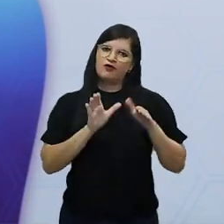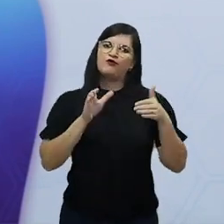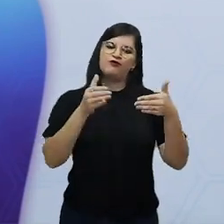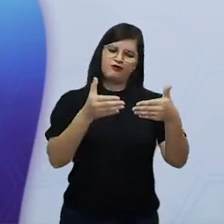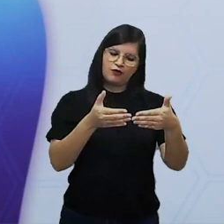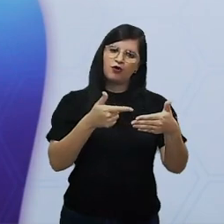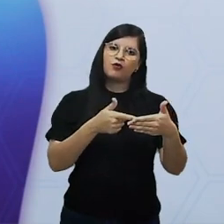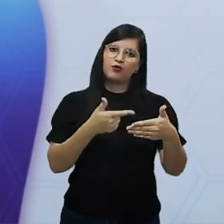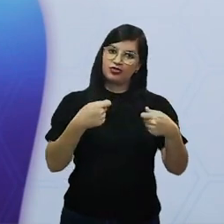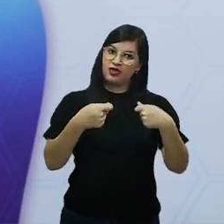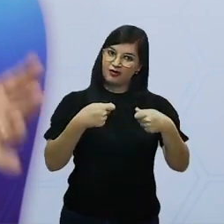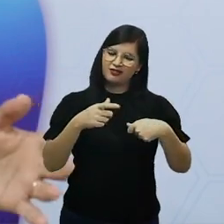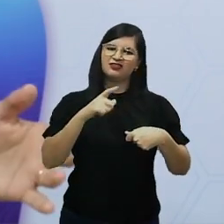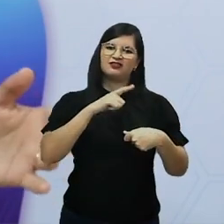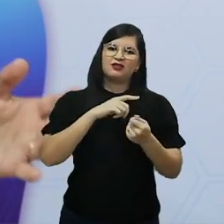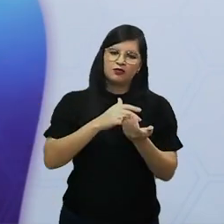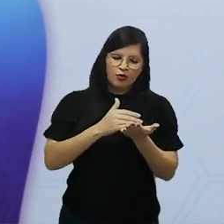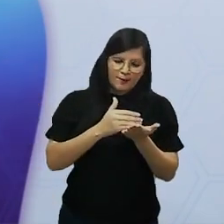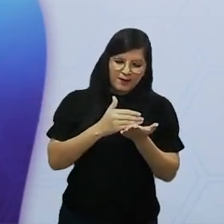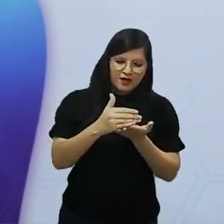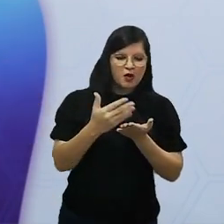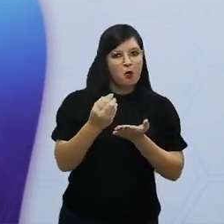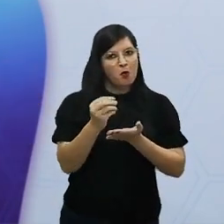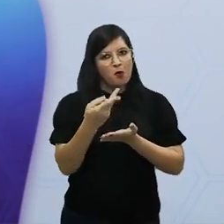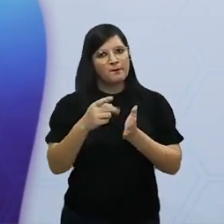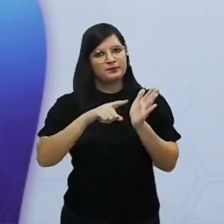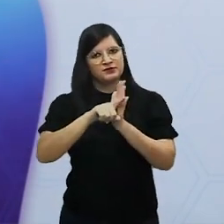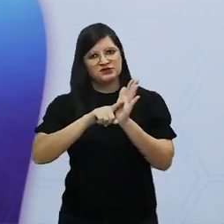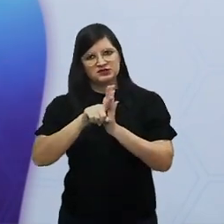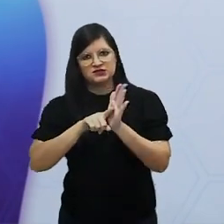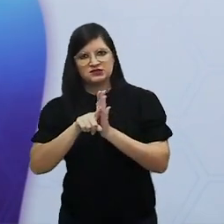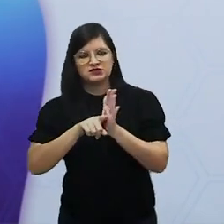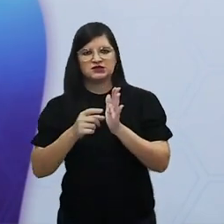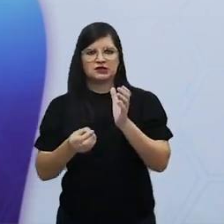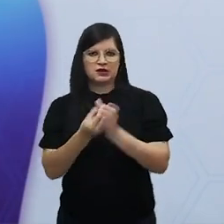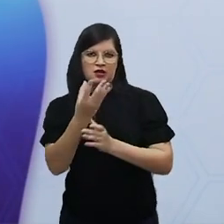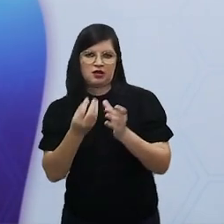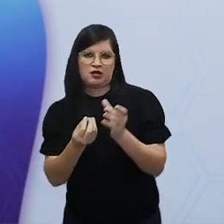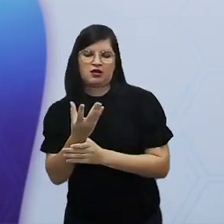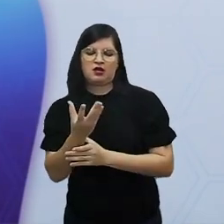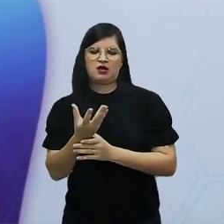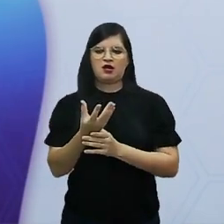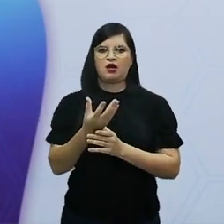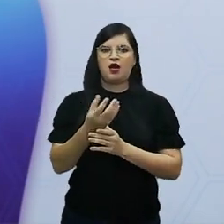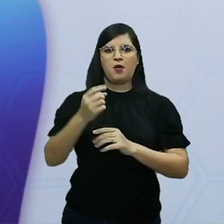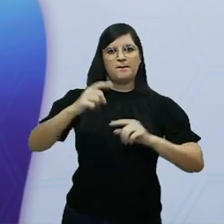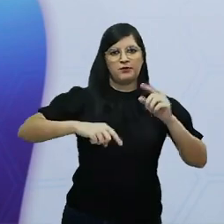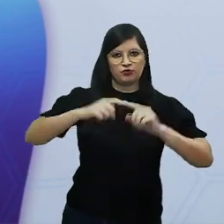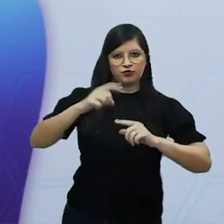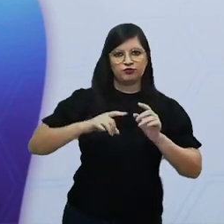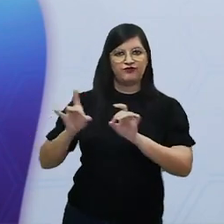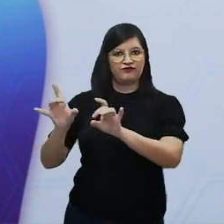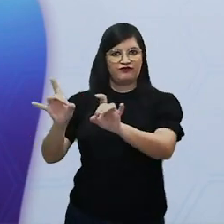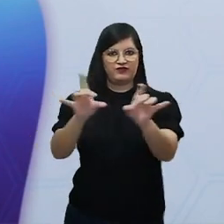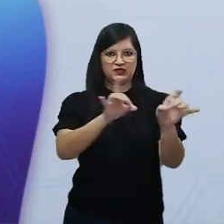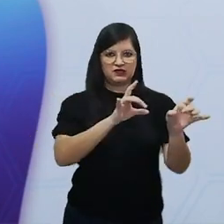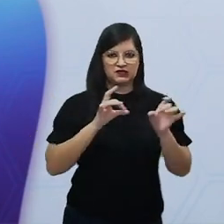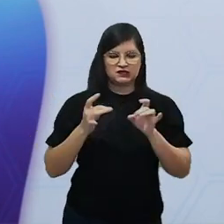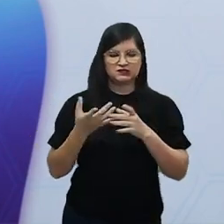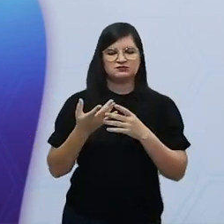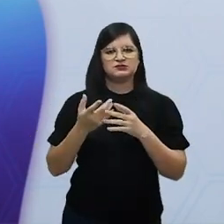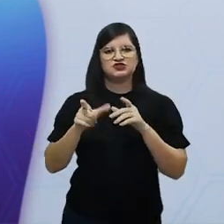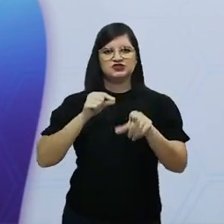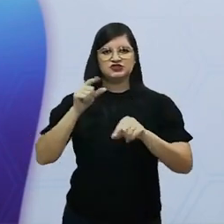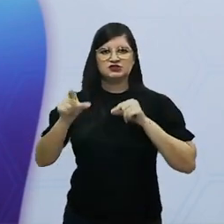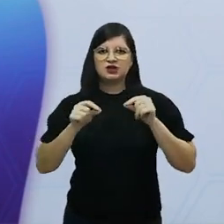na fase do seu negócio. Você está em fase de pesquisa, você está em fase de ideação, você está em fase, por exemplo, de ter um produto no mercado, você está em fase de